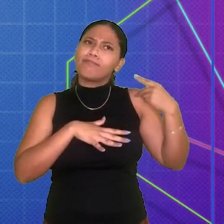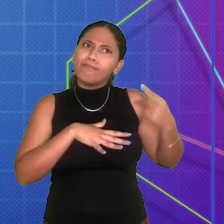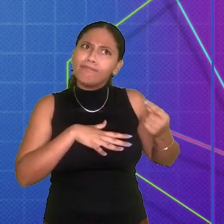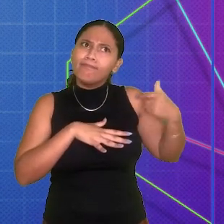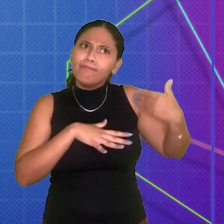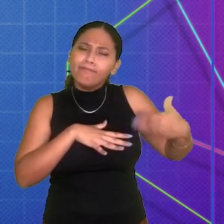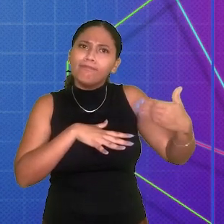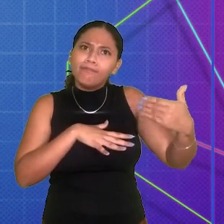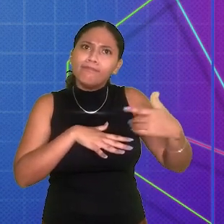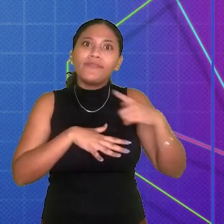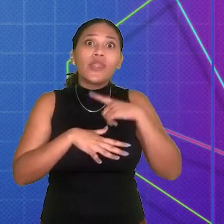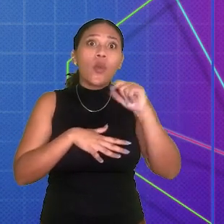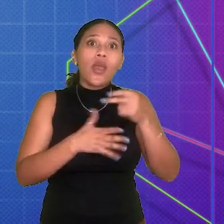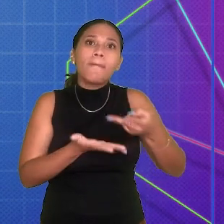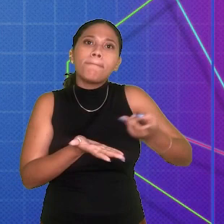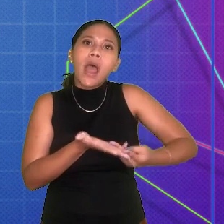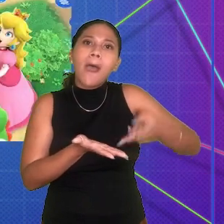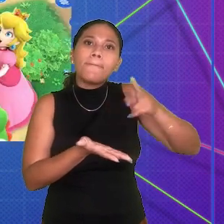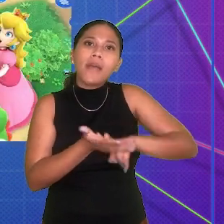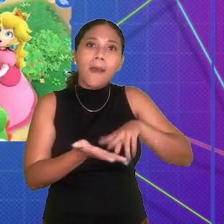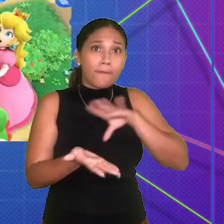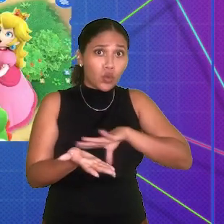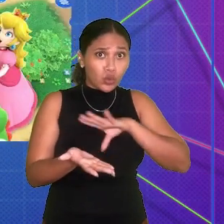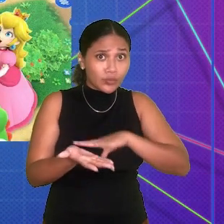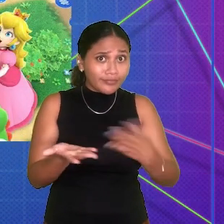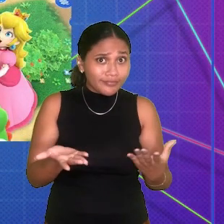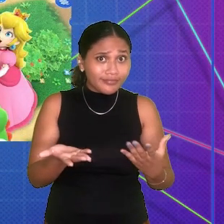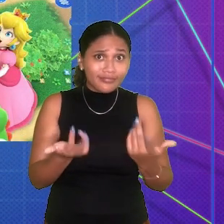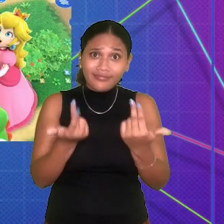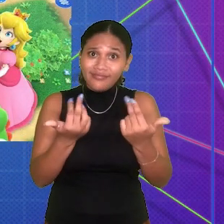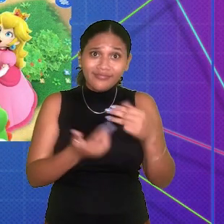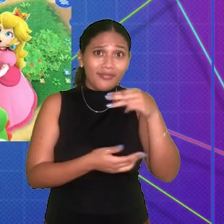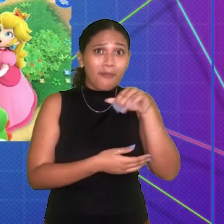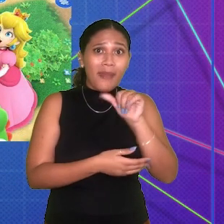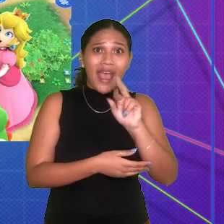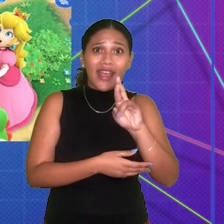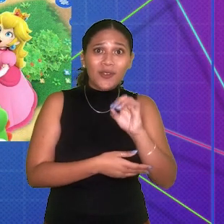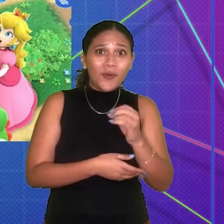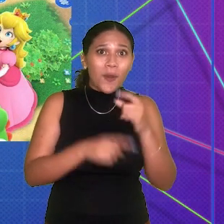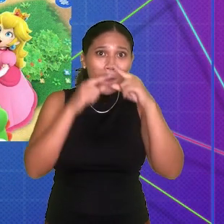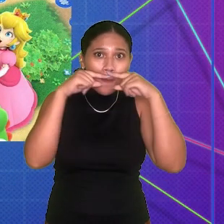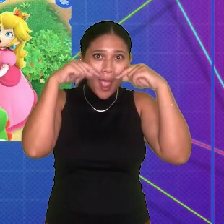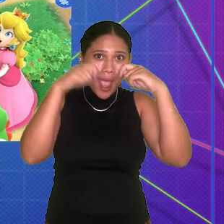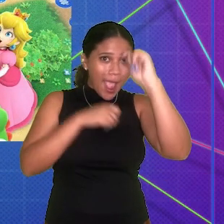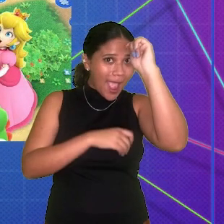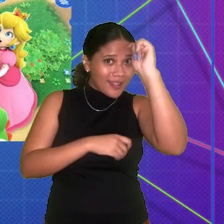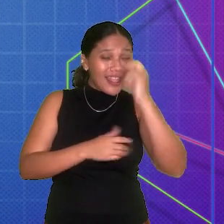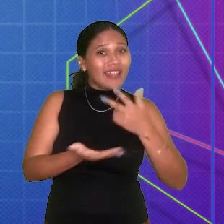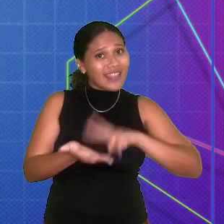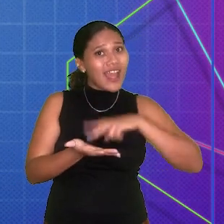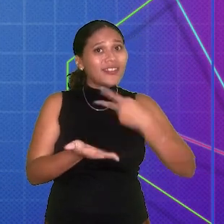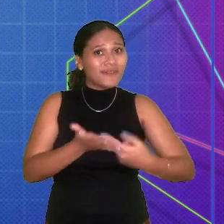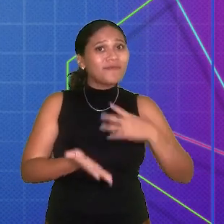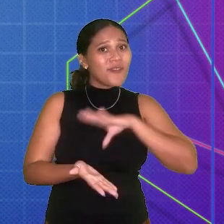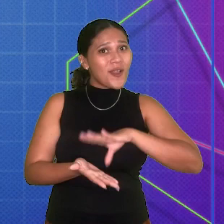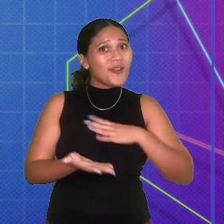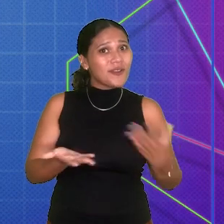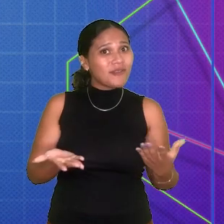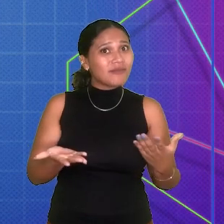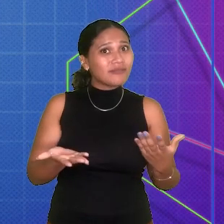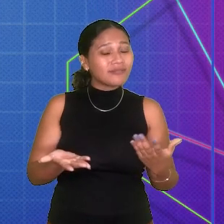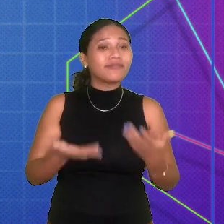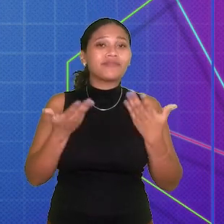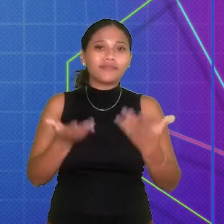quantos jogos estão ganhando tradução para o português. Até Mario Party foi traduzido para o nosso idioma. Então, tem mais